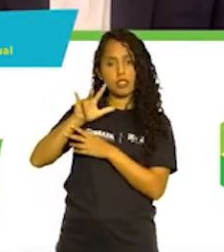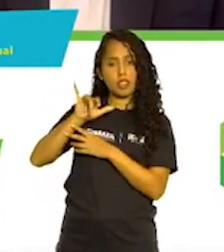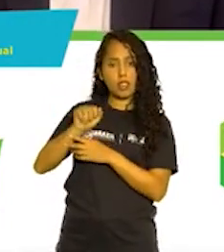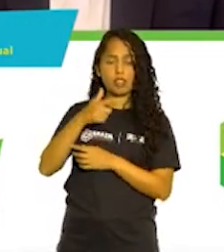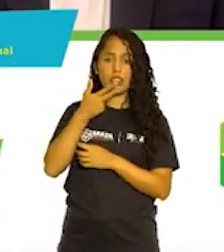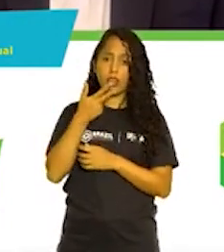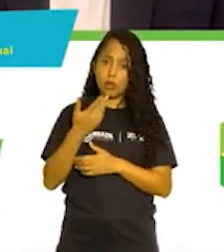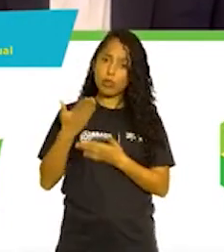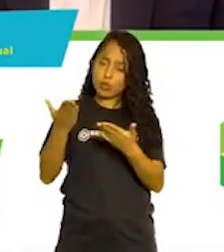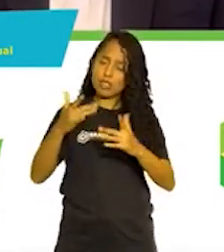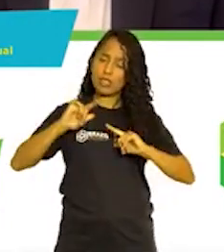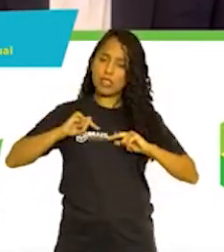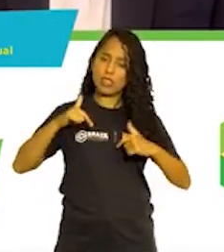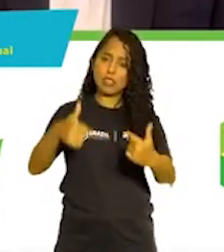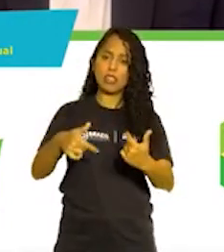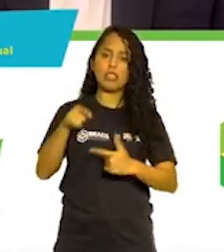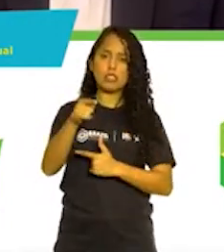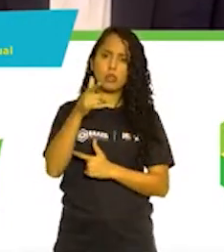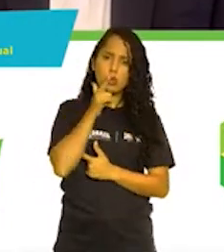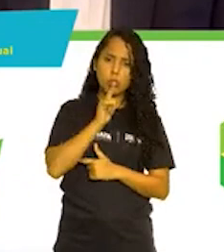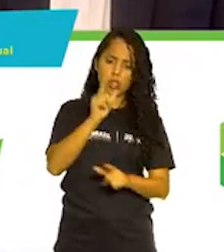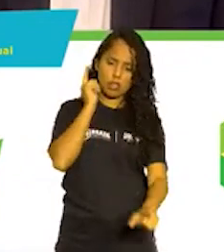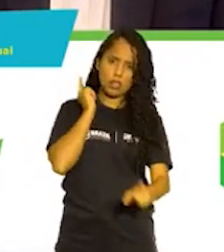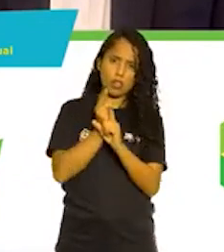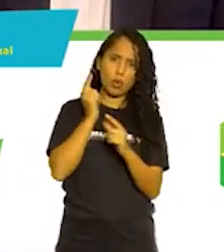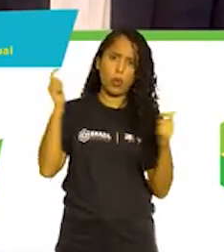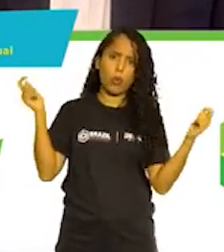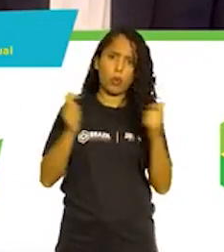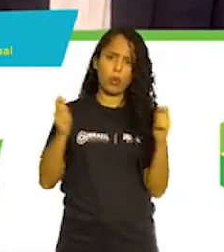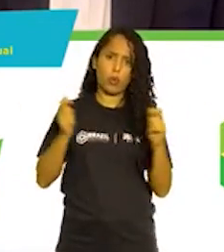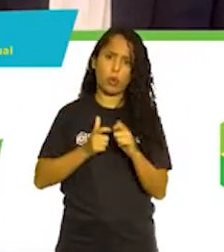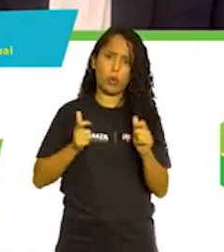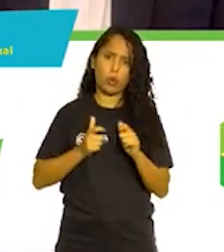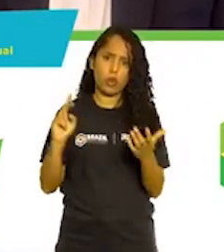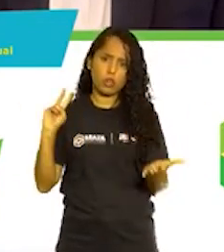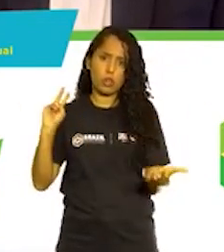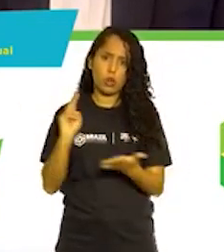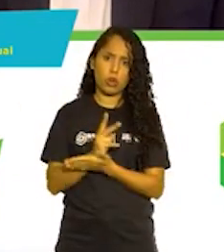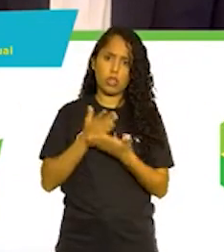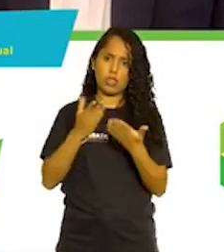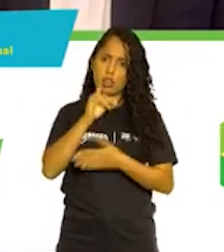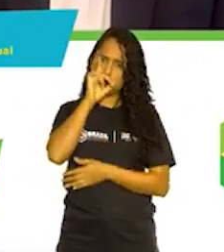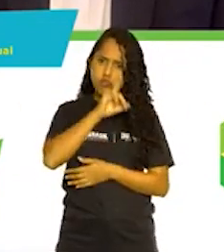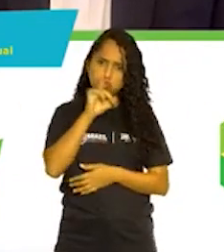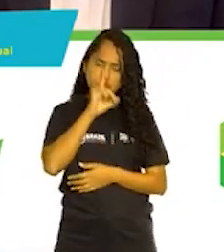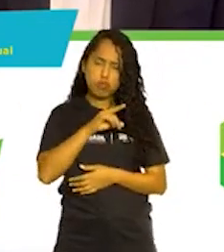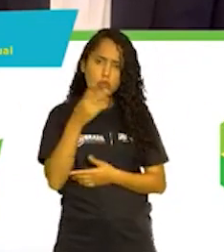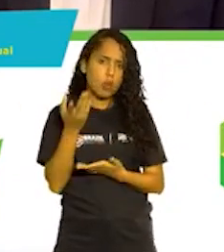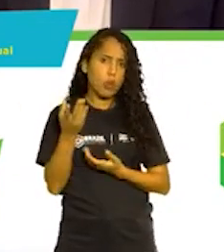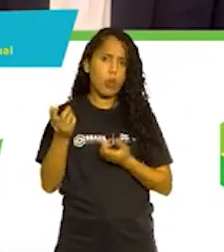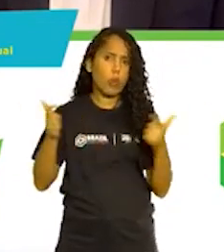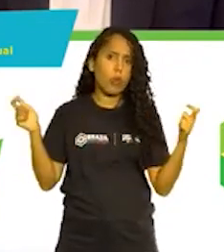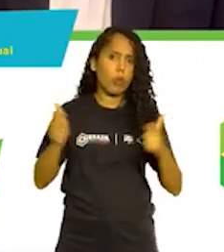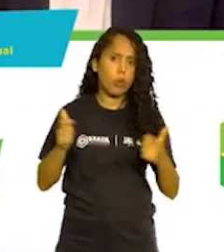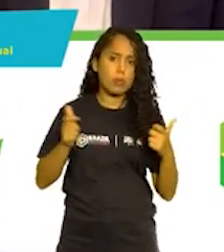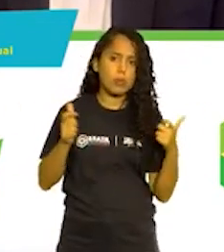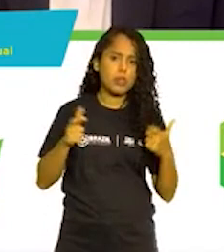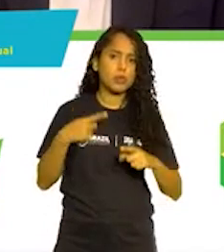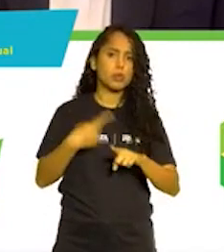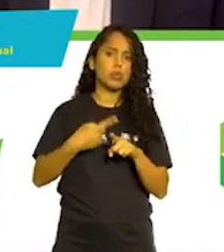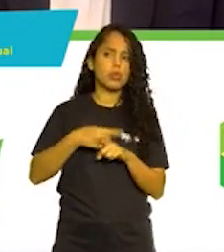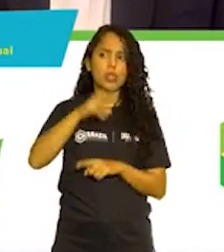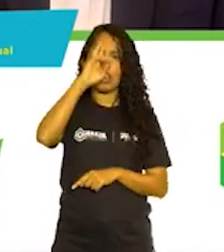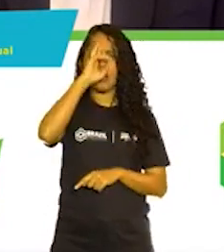ativista, né? Se você consegue detectar onde acontece essa grande falha, Quer dizer, como é que, por que a